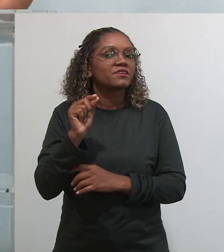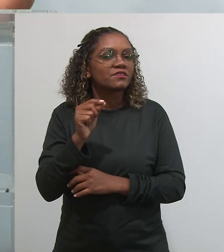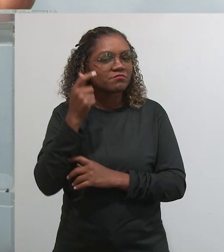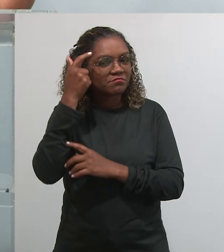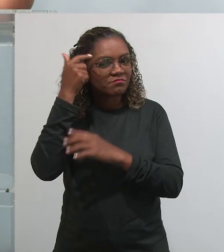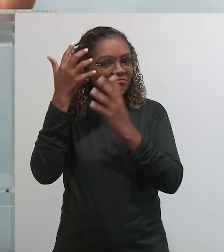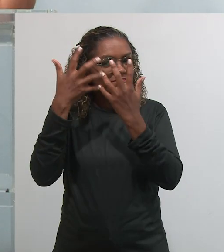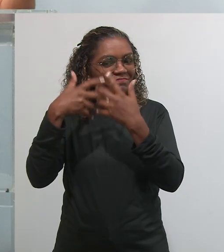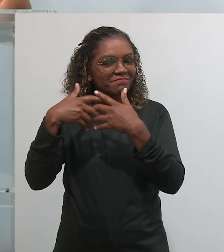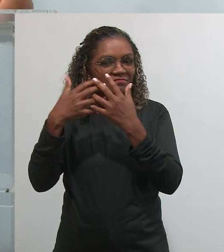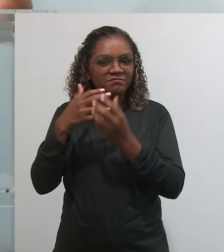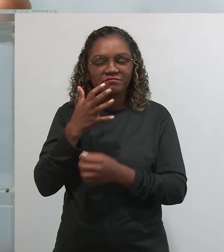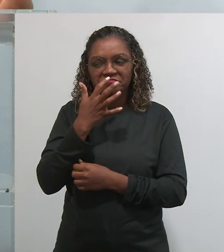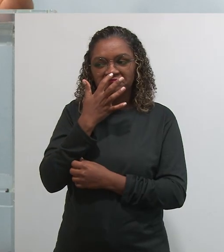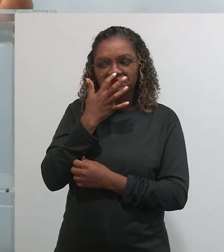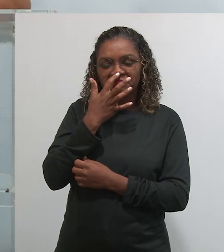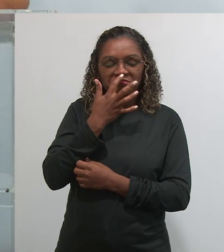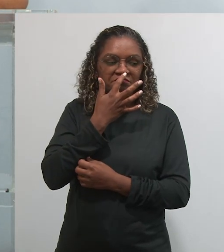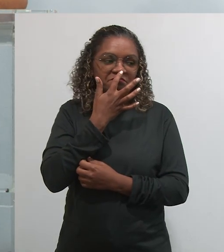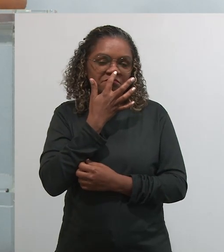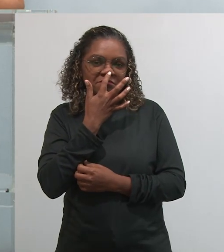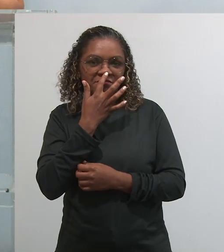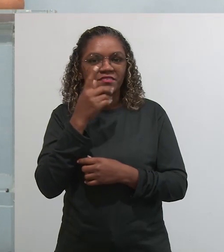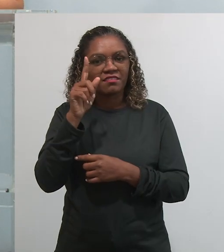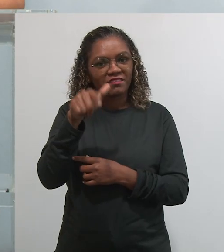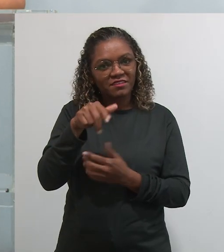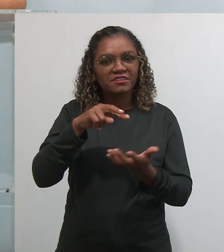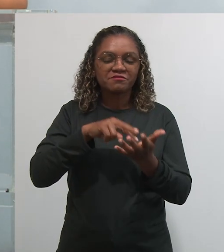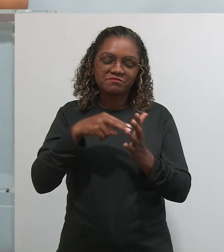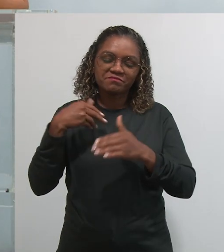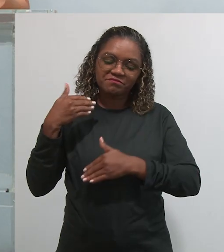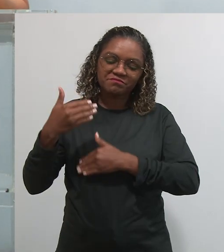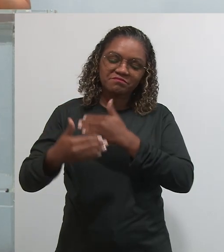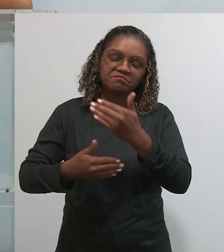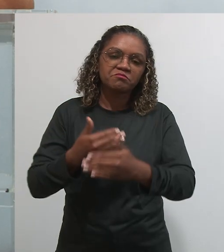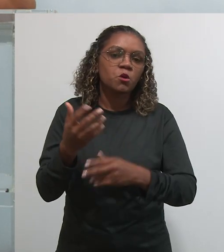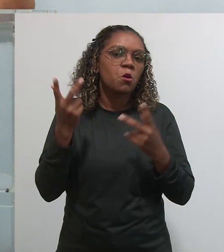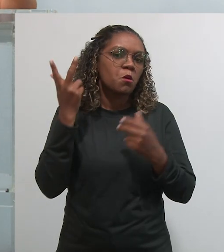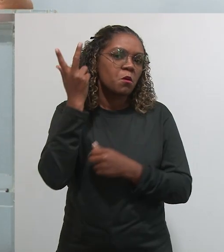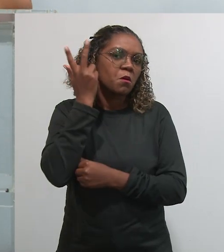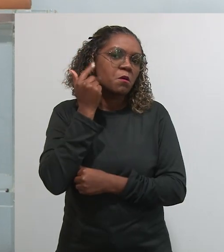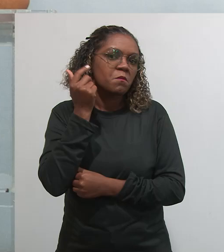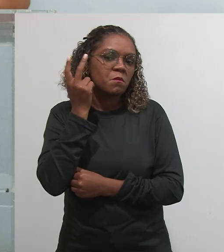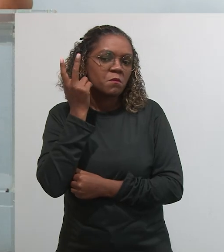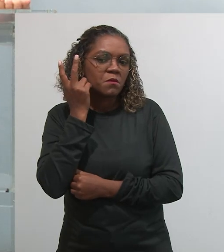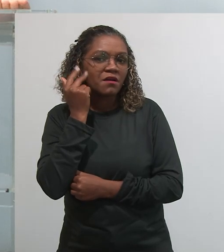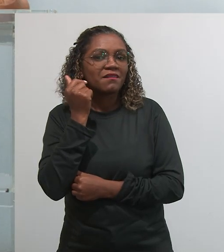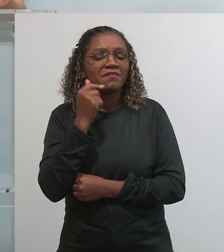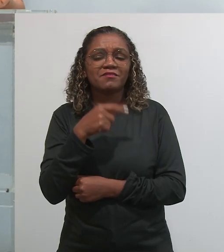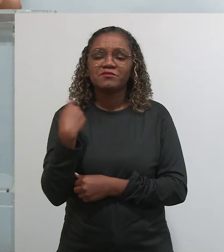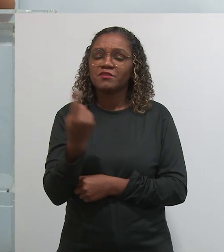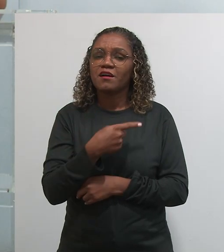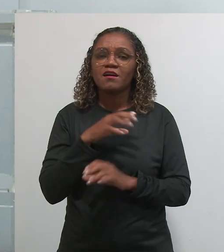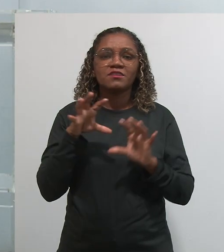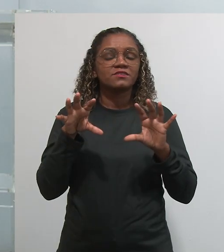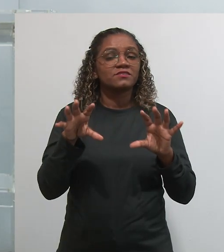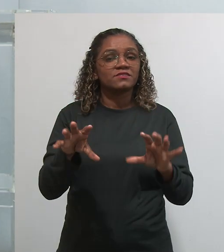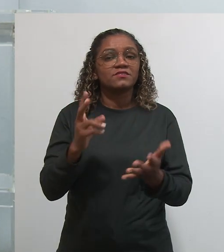uma reflexão e uma crítica. E esse é o nosso processo comum. Nós, seres humanos, fazemos